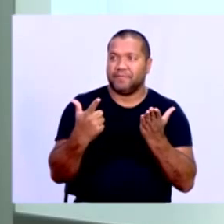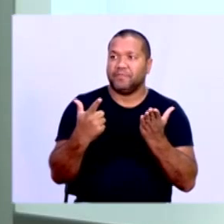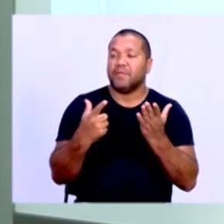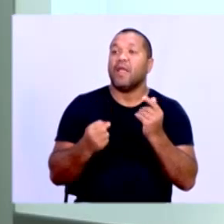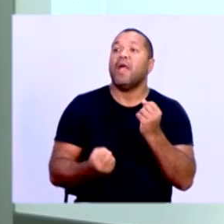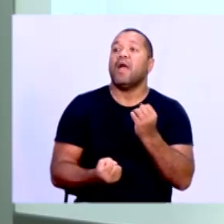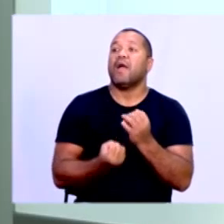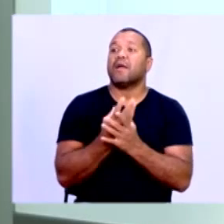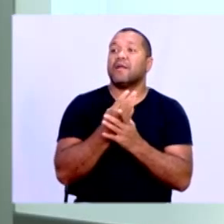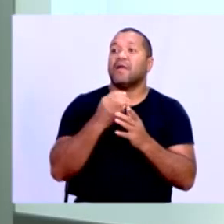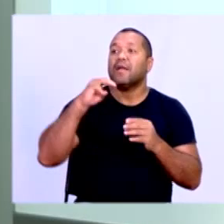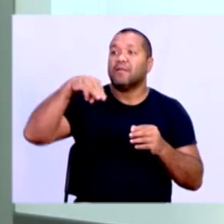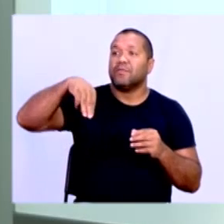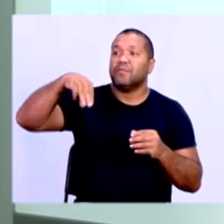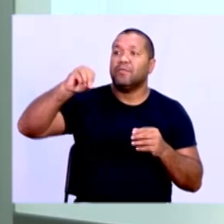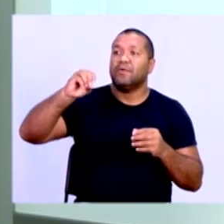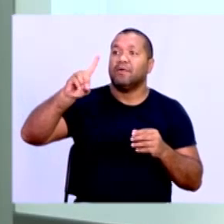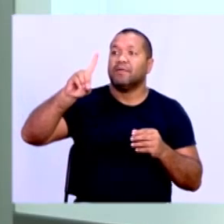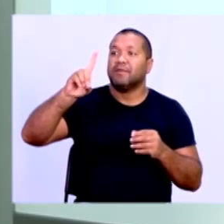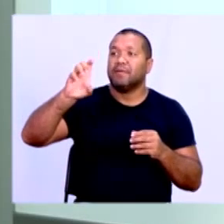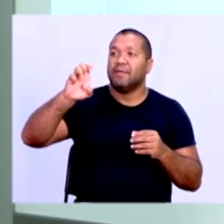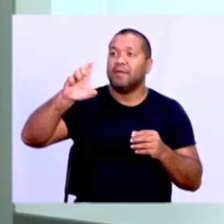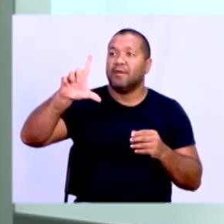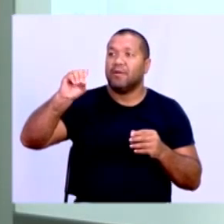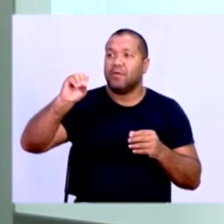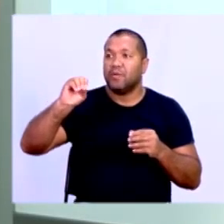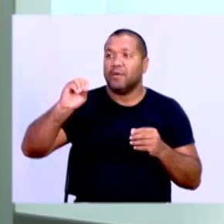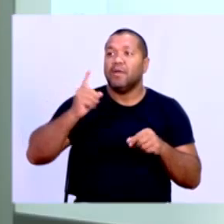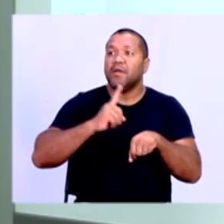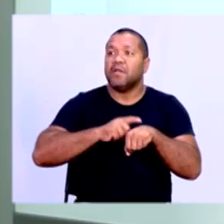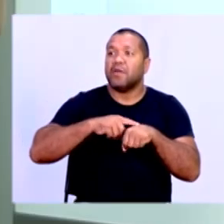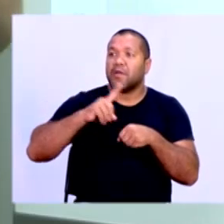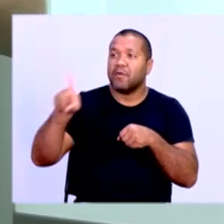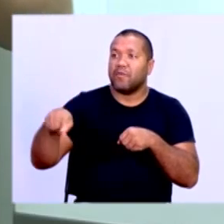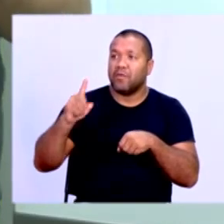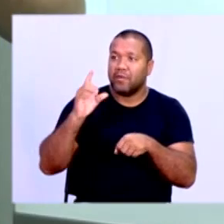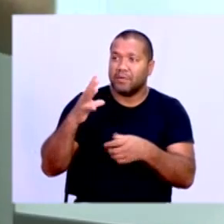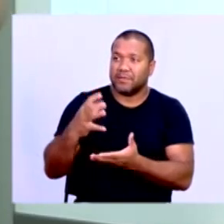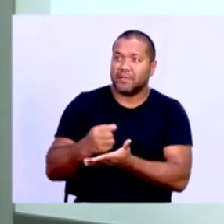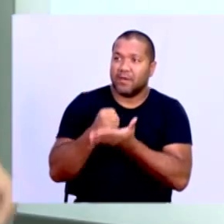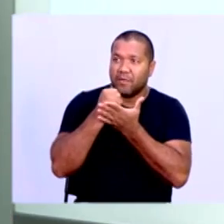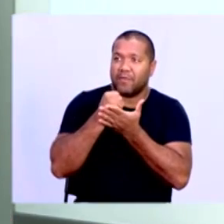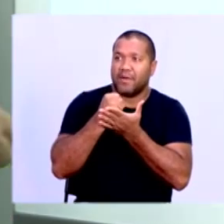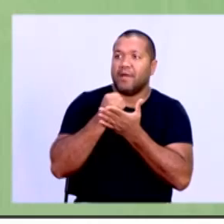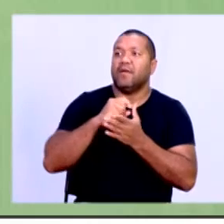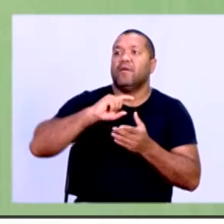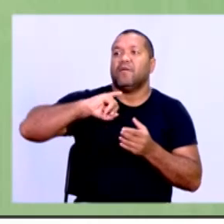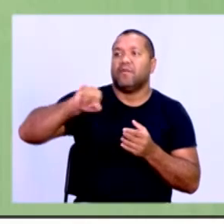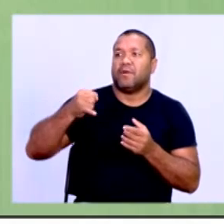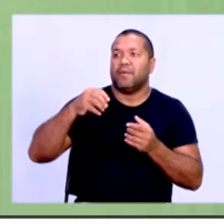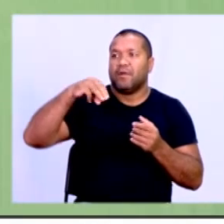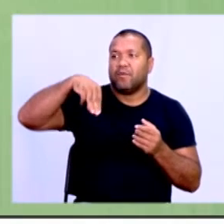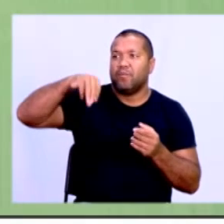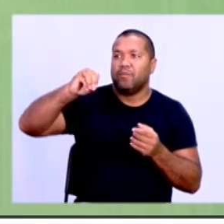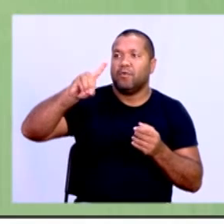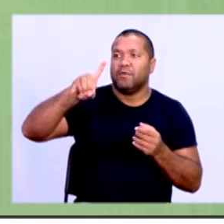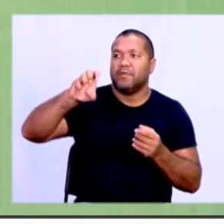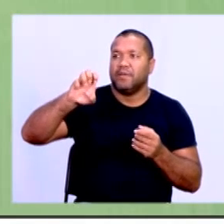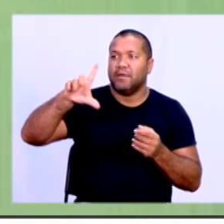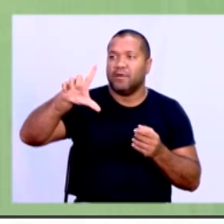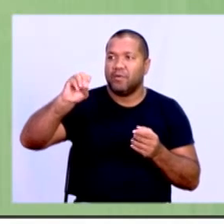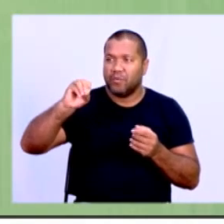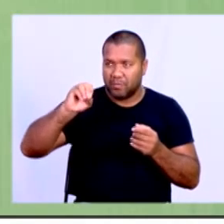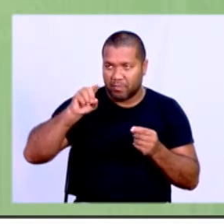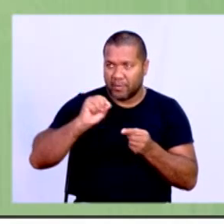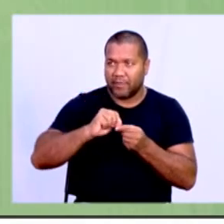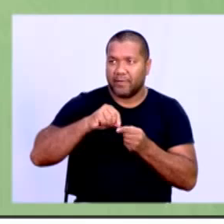vou gravar, armazenar esses dados, eu vou utilizar a camada modelo para fazer isso. Então significa